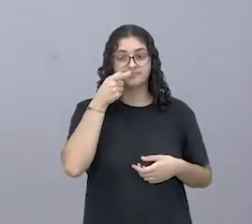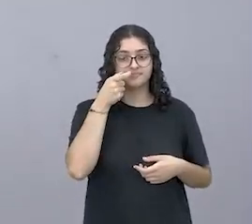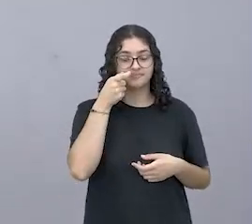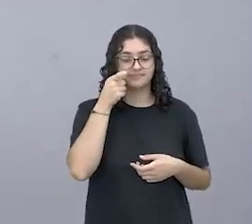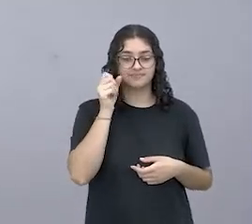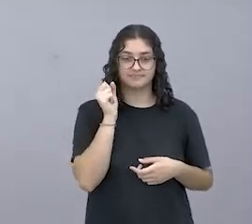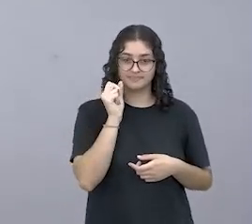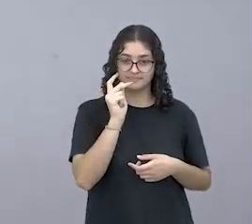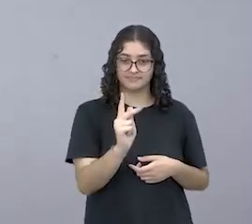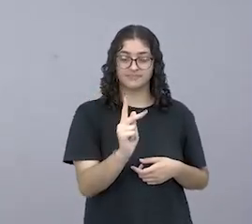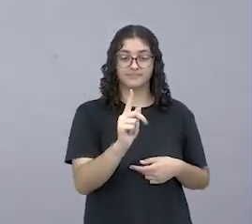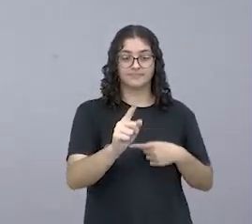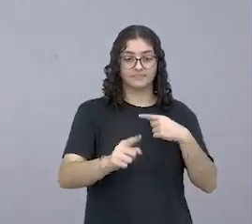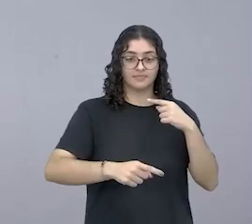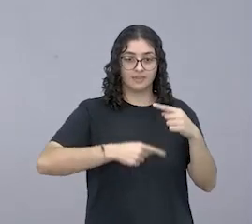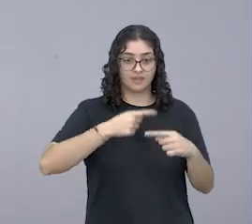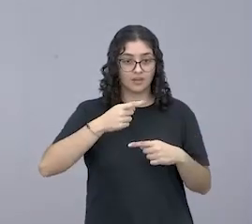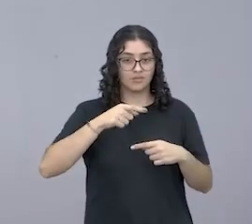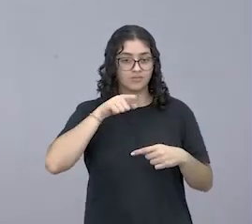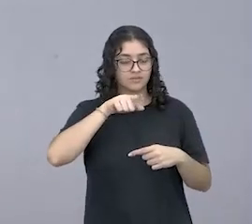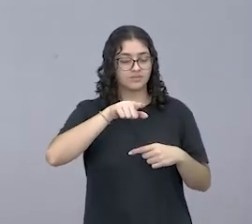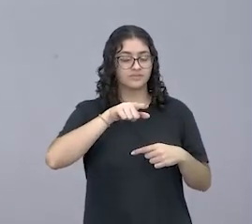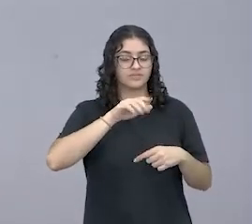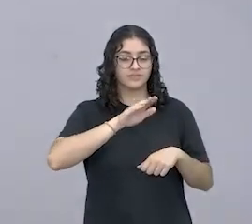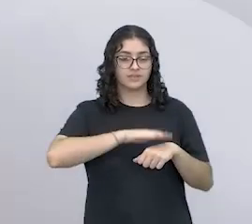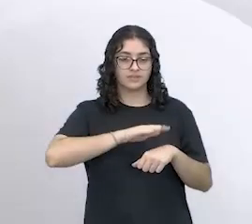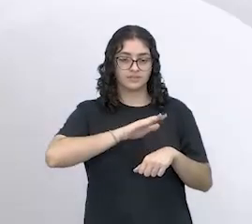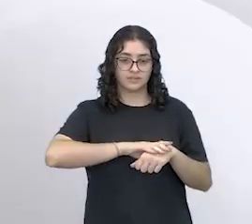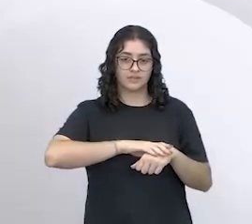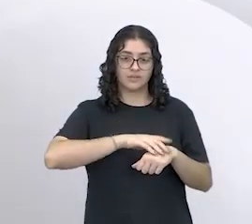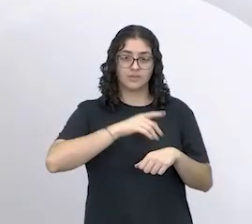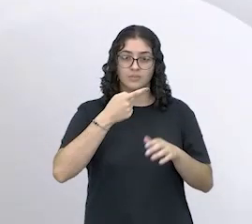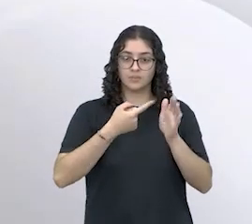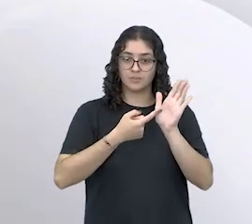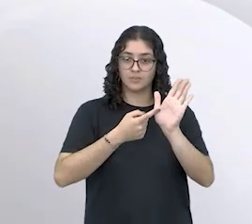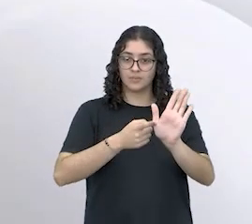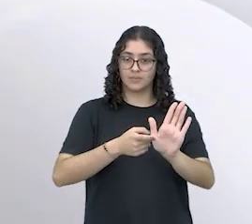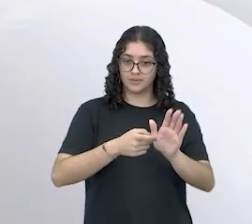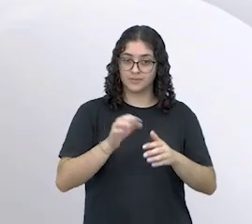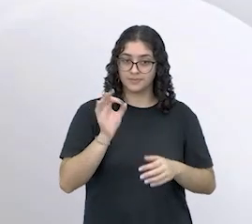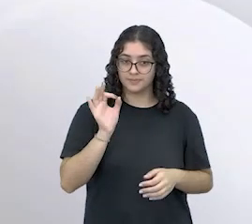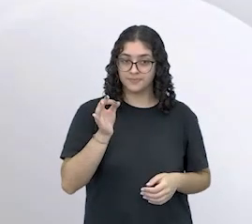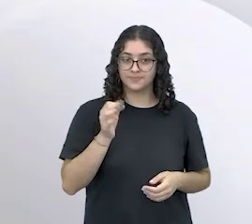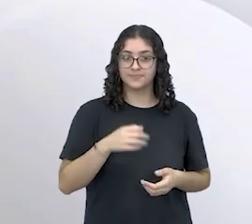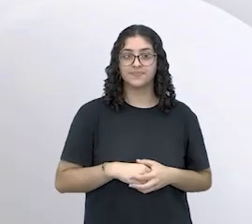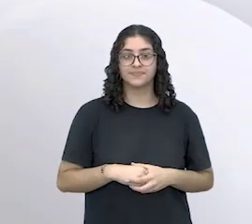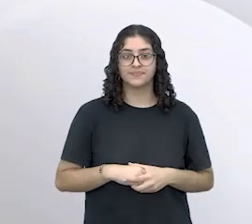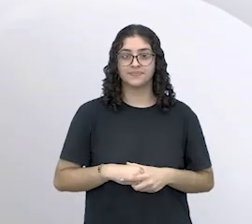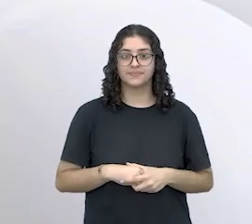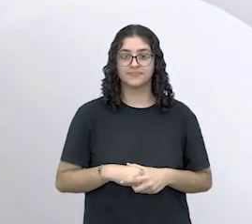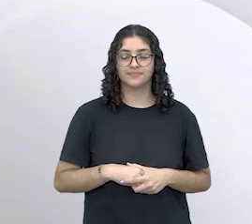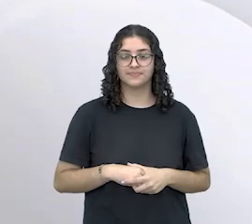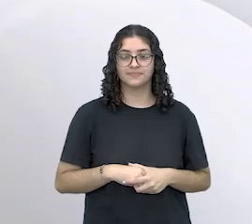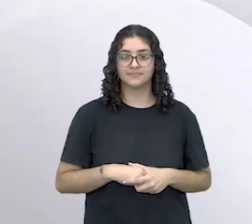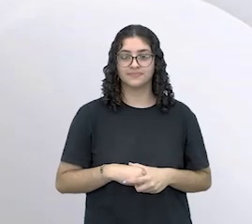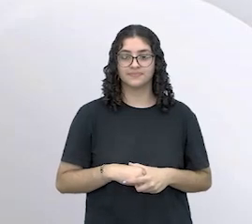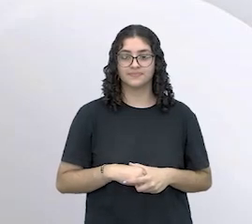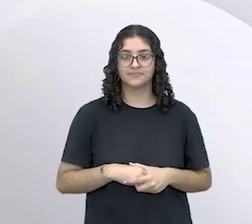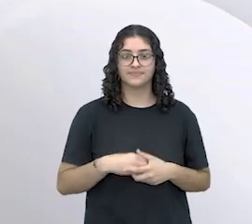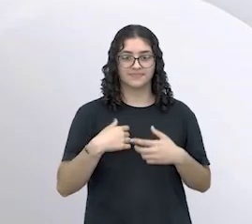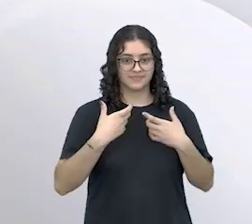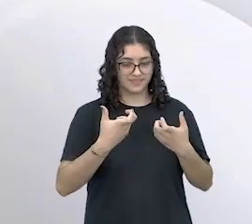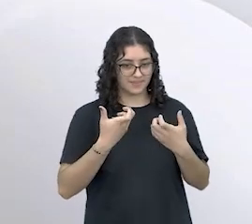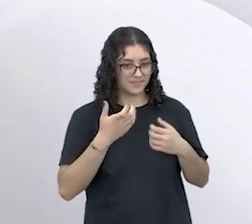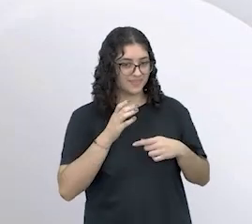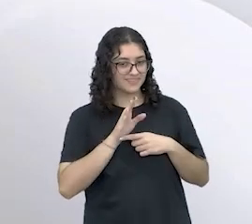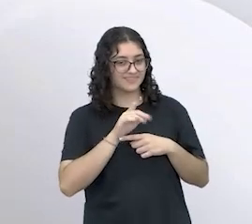assistir, tá bom? E depois você vai fazer o desdobramento, que a gente vai indicar aqui o desdobramento. Ok. Eu também quero desdobrar